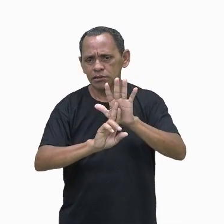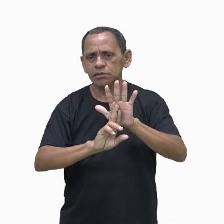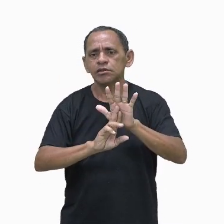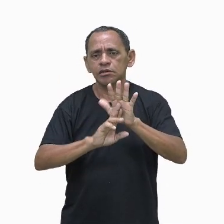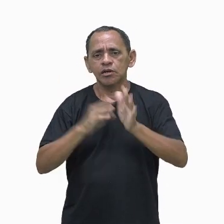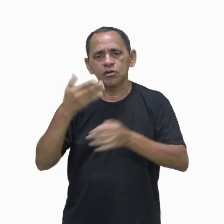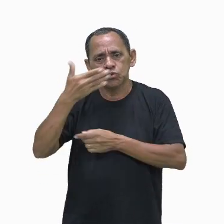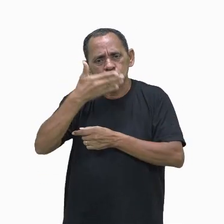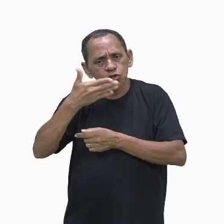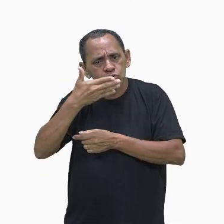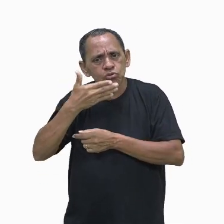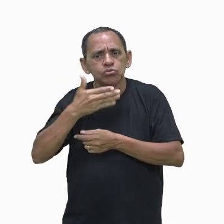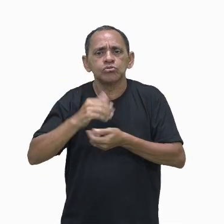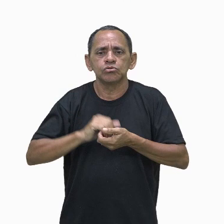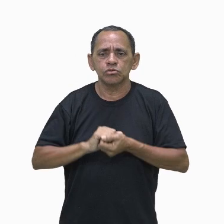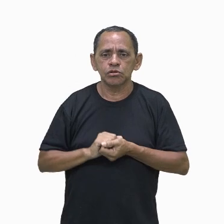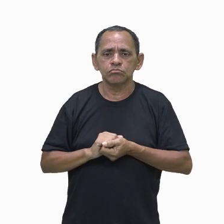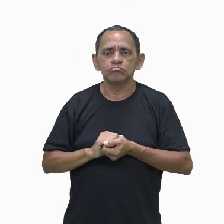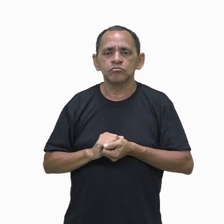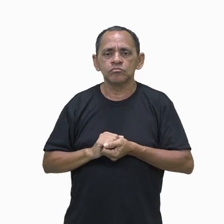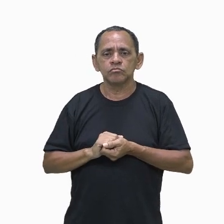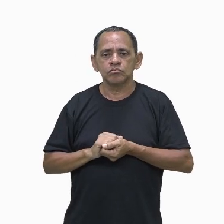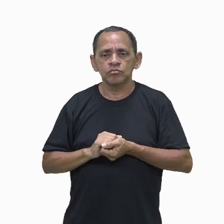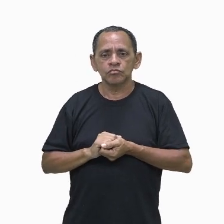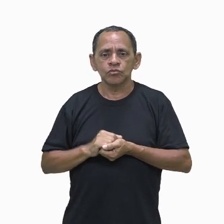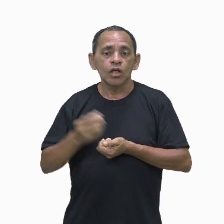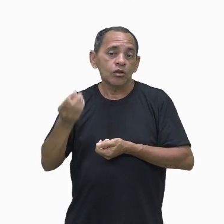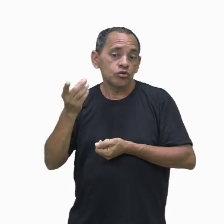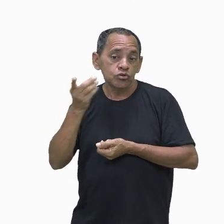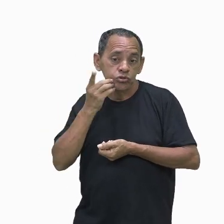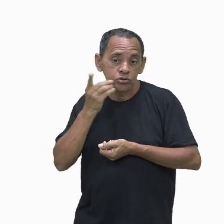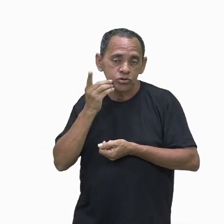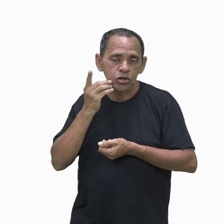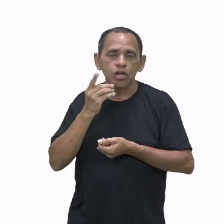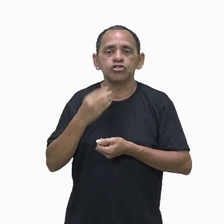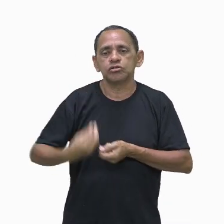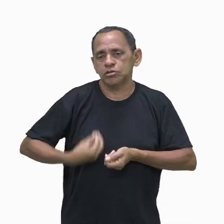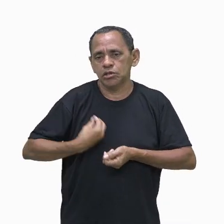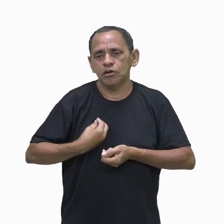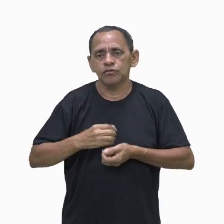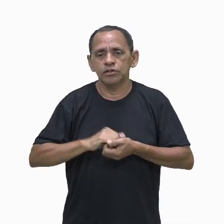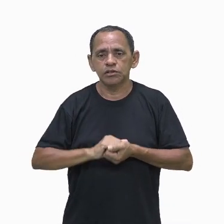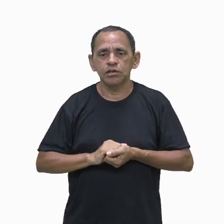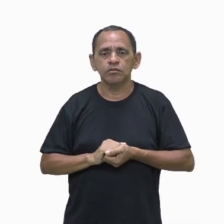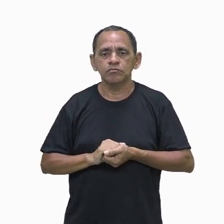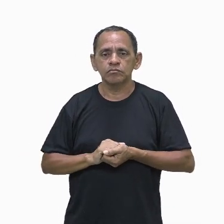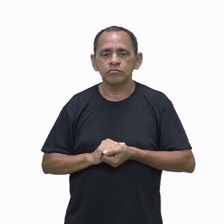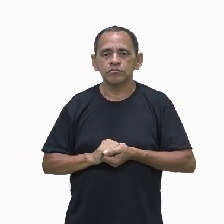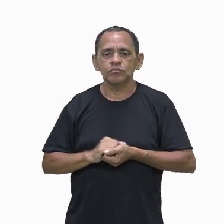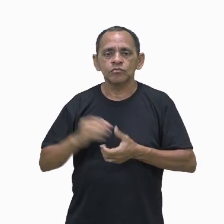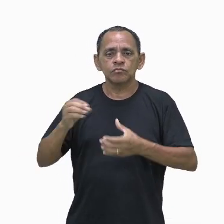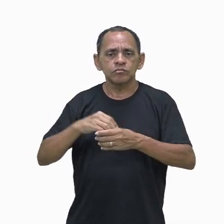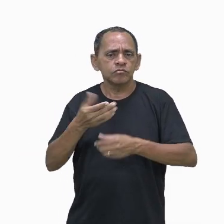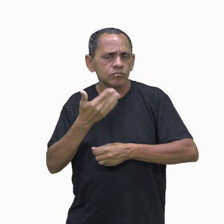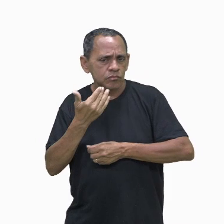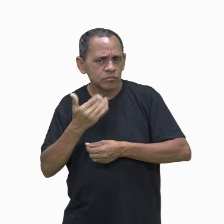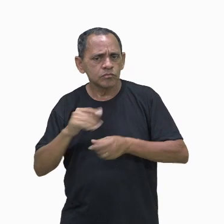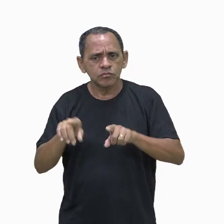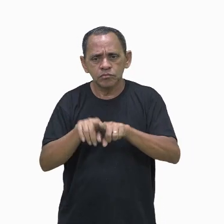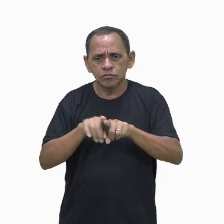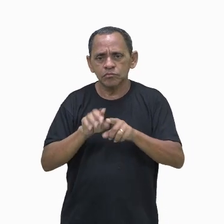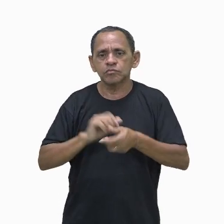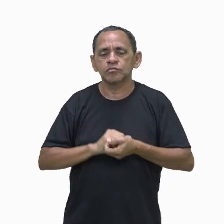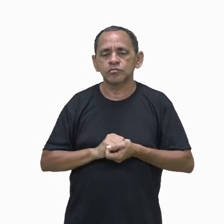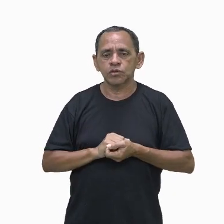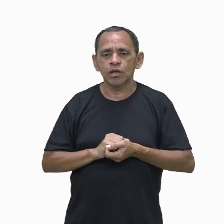dia, né? São frutas regionais, frutas presentes na nossa alimentação e são a nossa